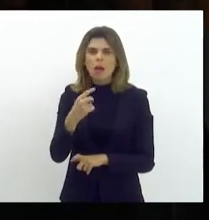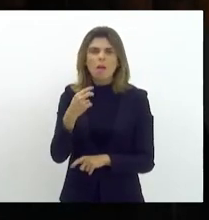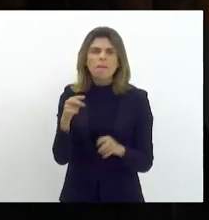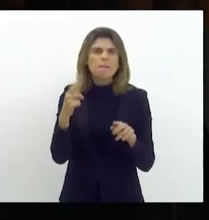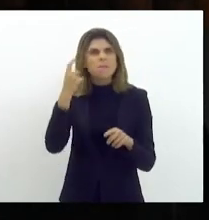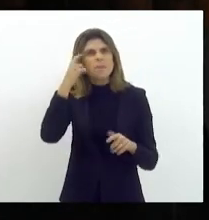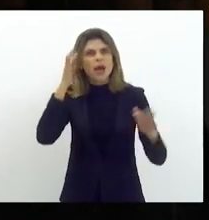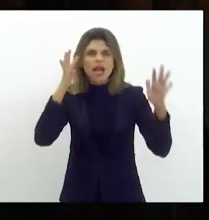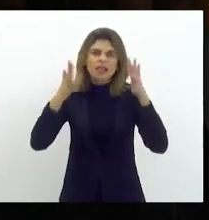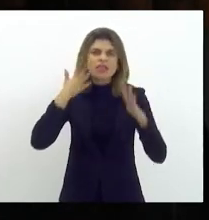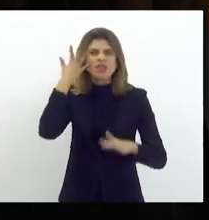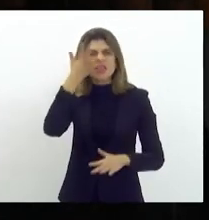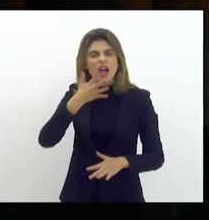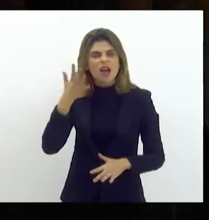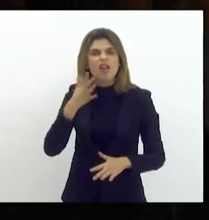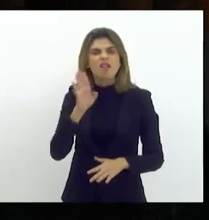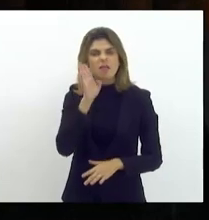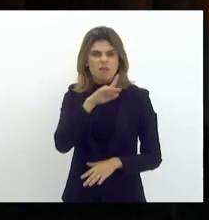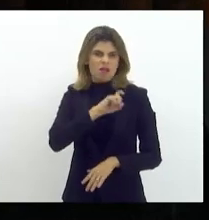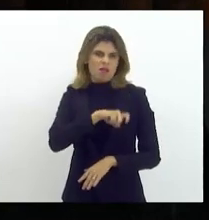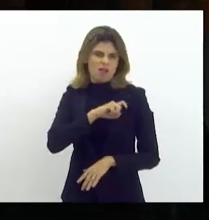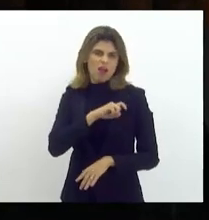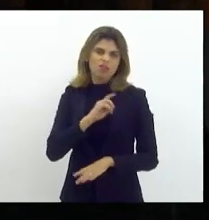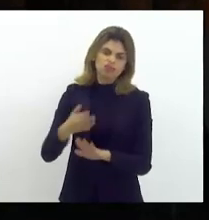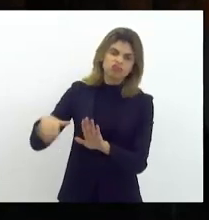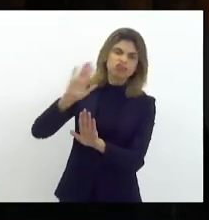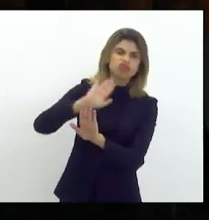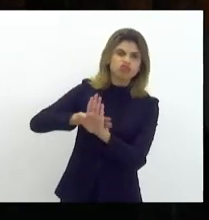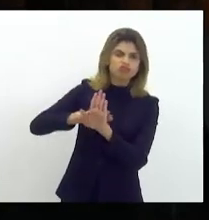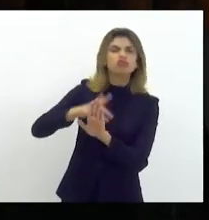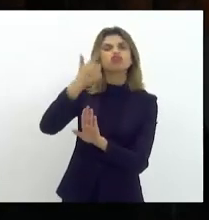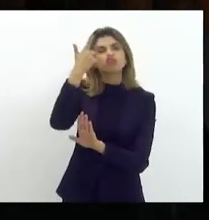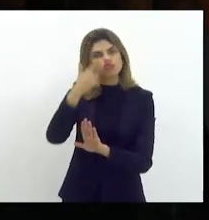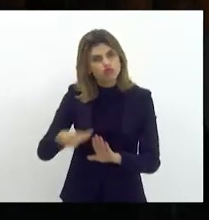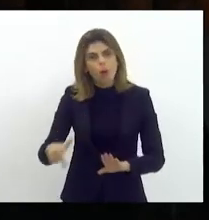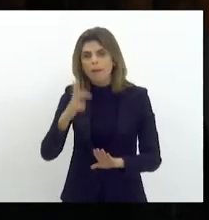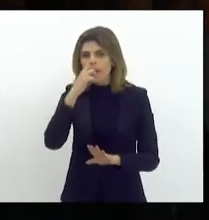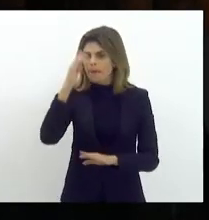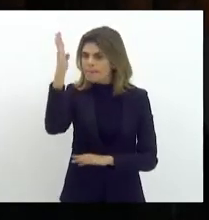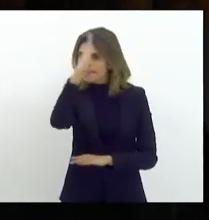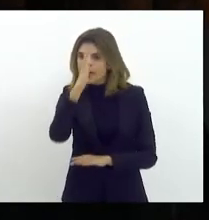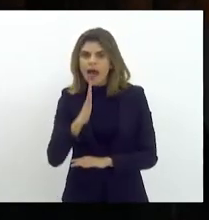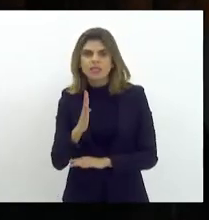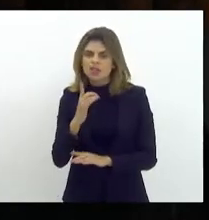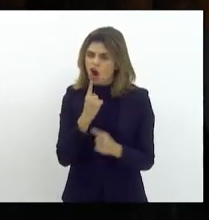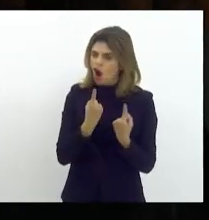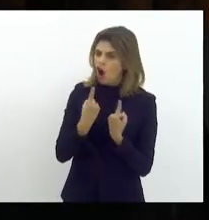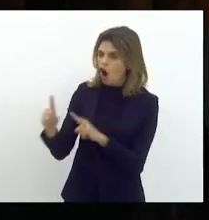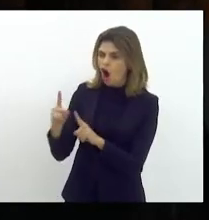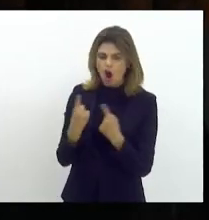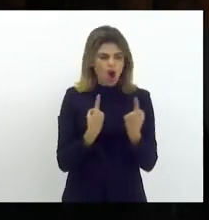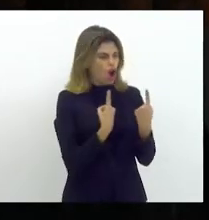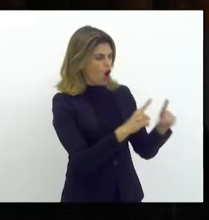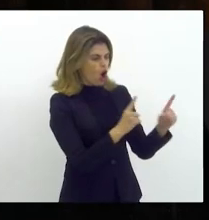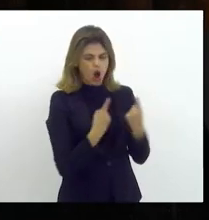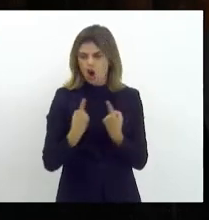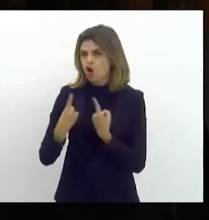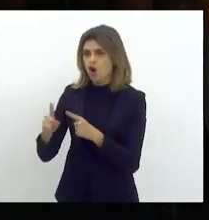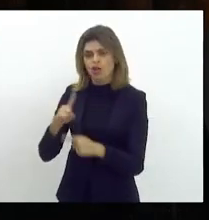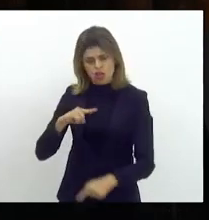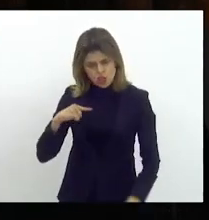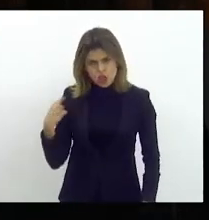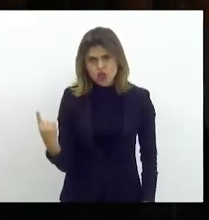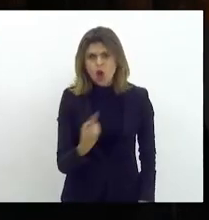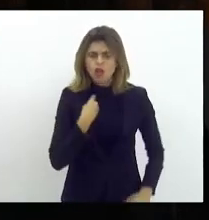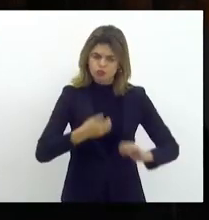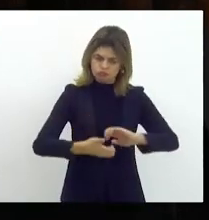engodo e nessa narrativa viu que vão tentar construir mais uma vez de separar o Brasil colocar uns contra os outros porque nós estamos todos